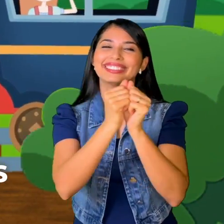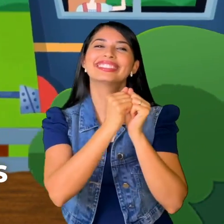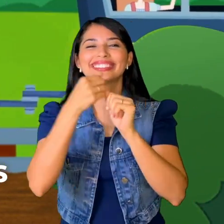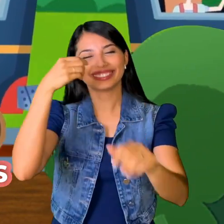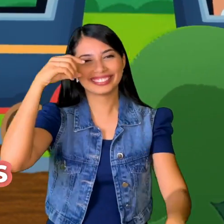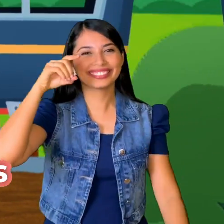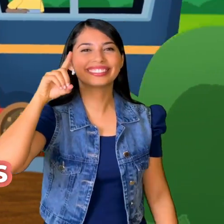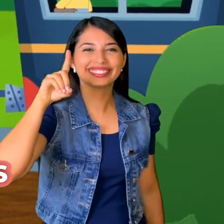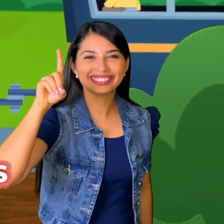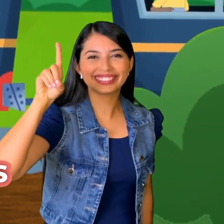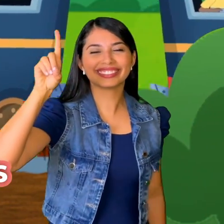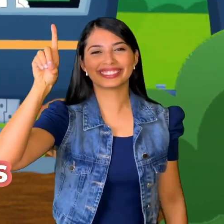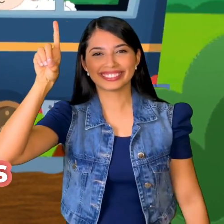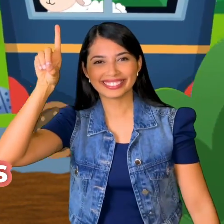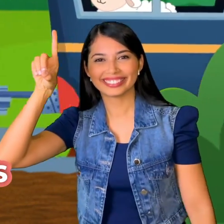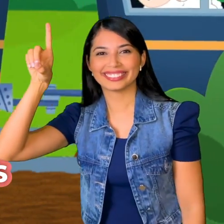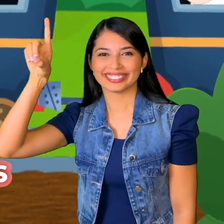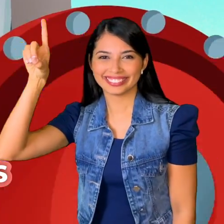com Deus